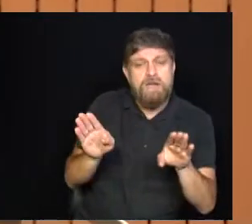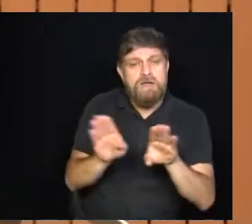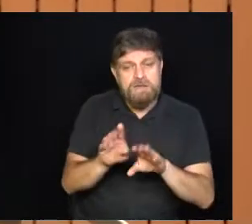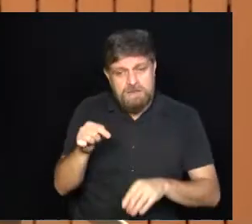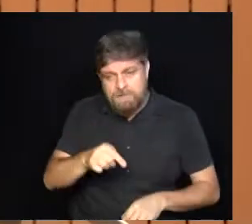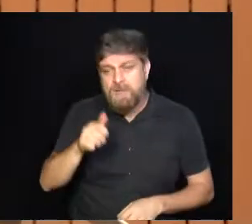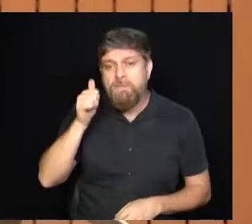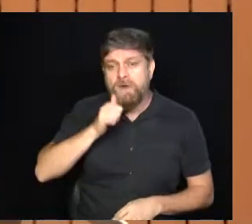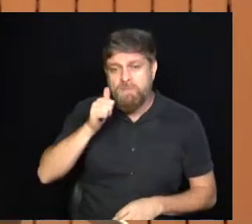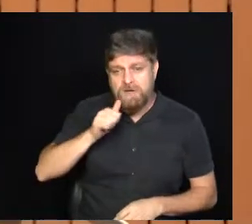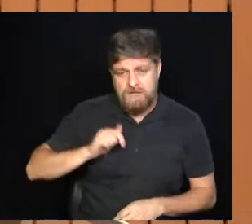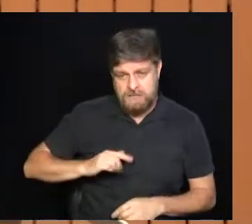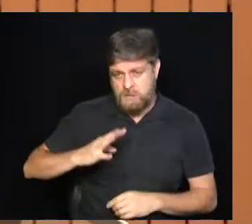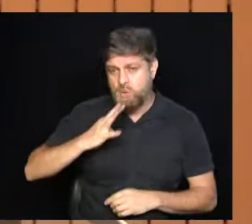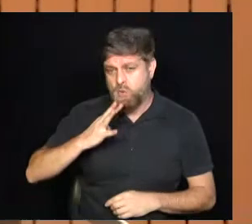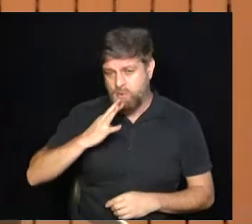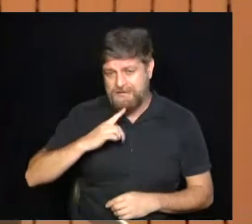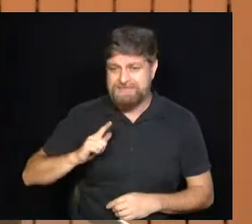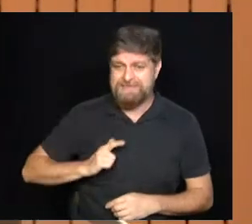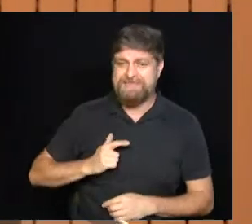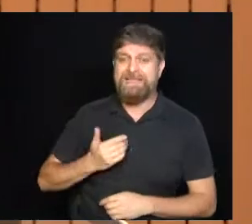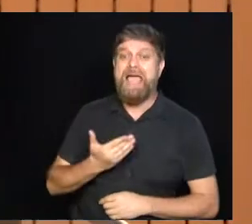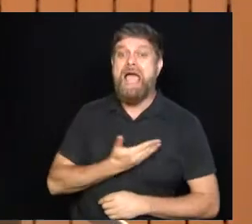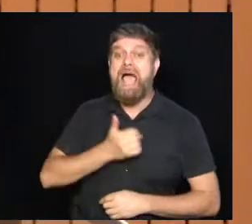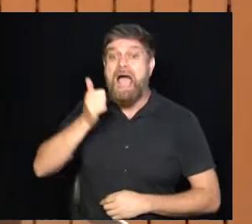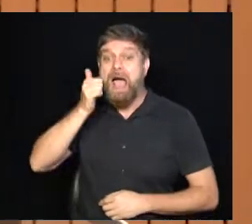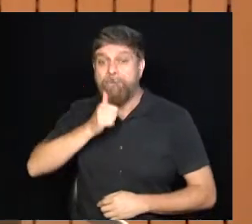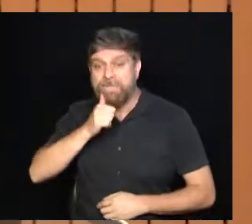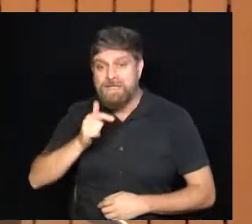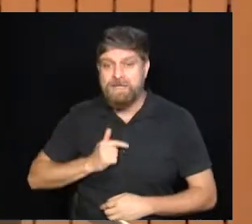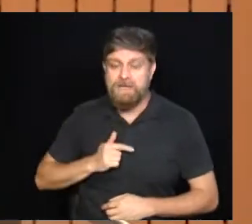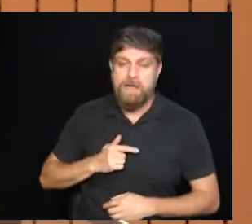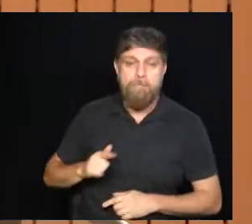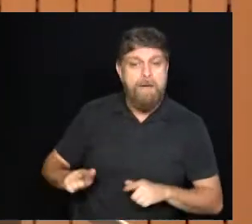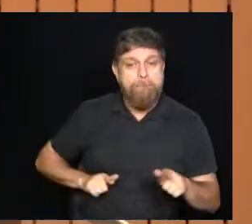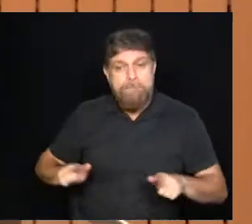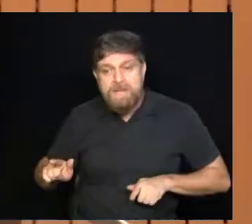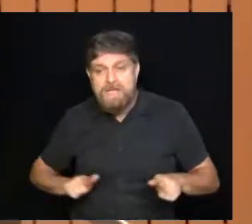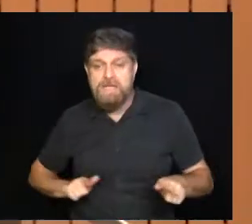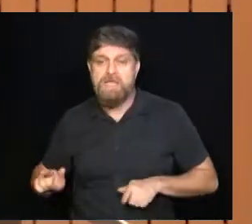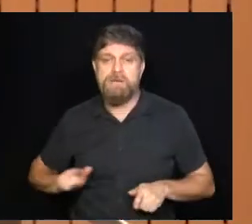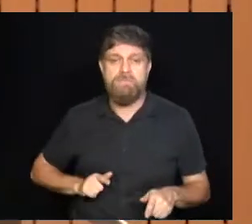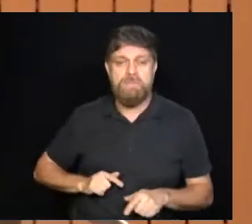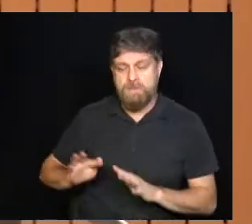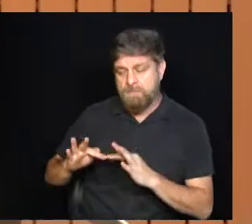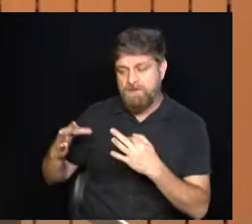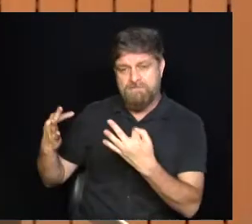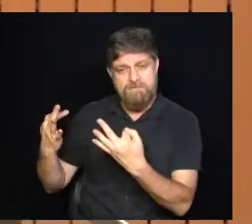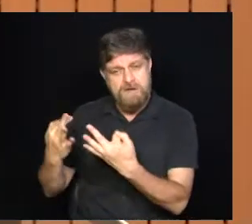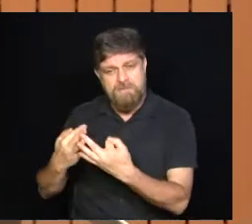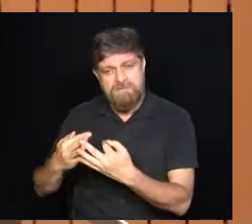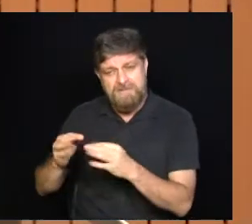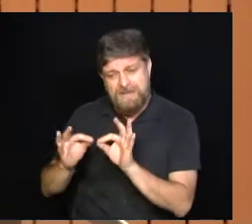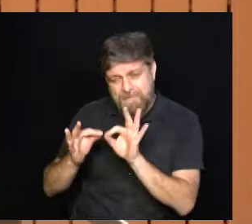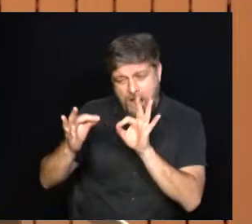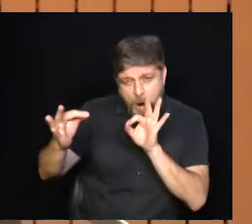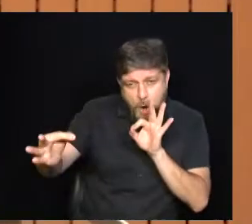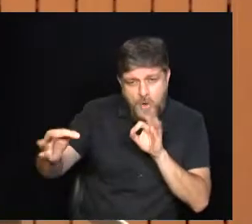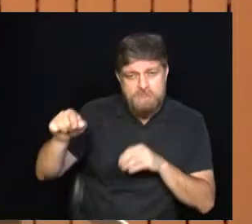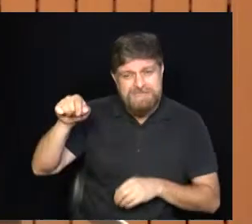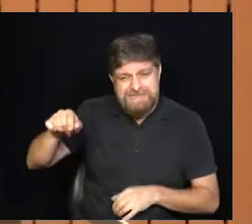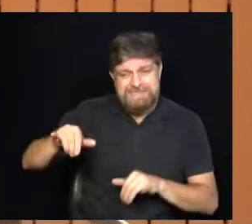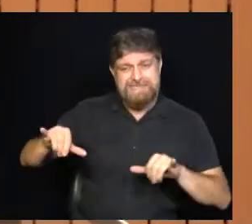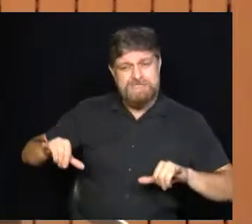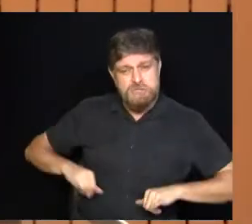aquelas mulheres que conhecem, têm amigas, têm parentes, às vezes uma prima, um parente mais distante, que